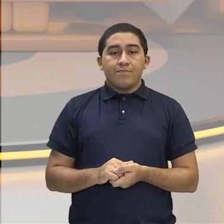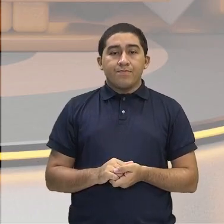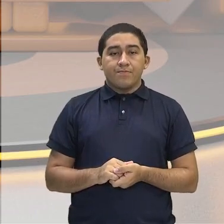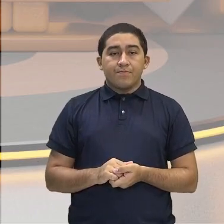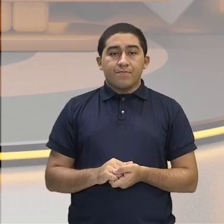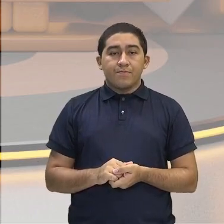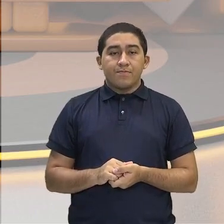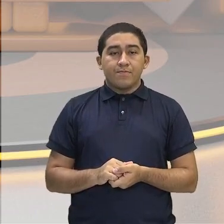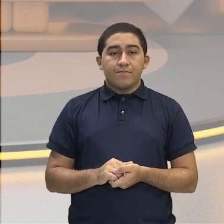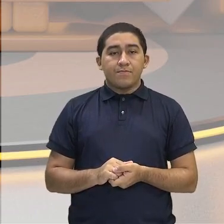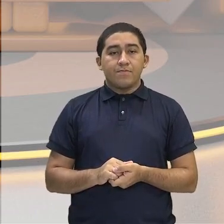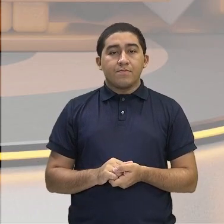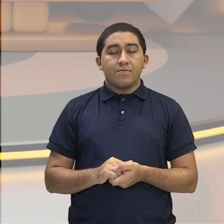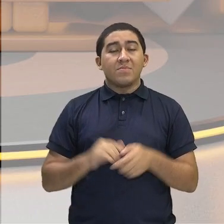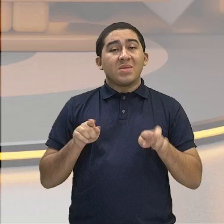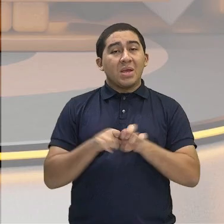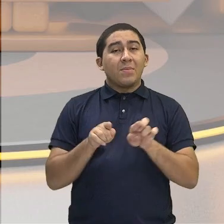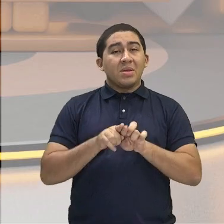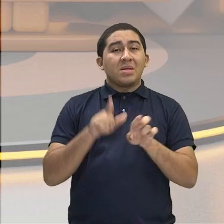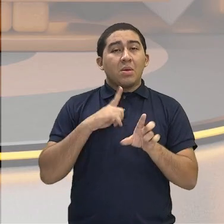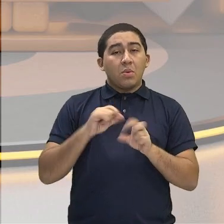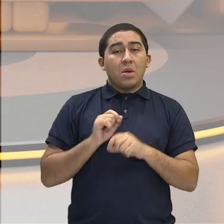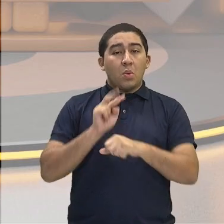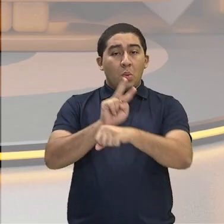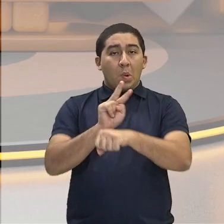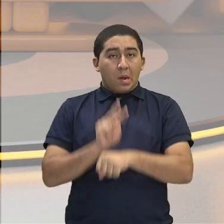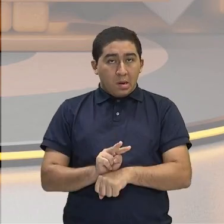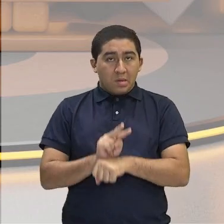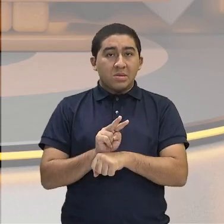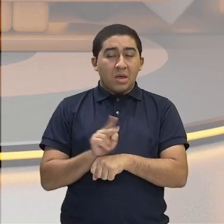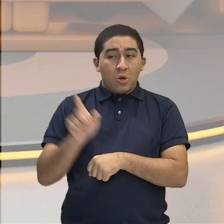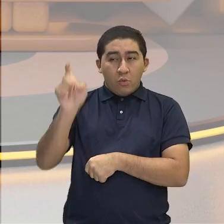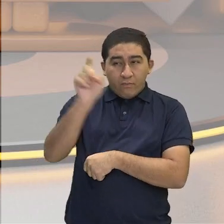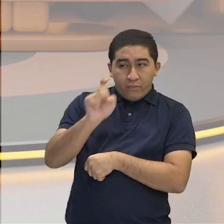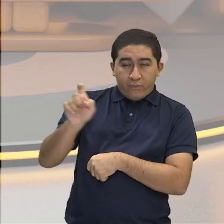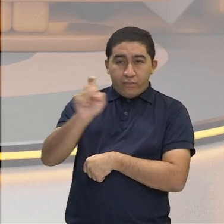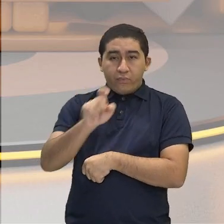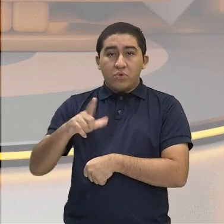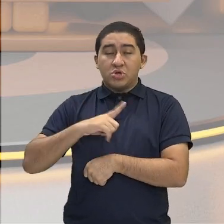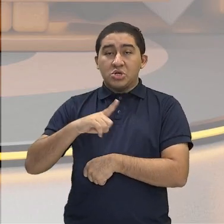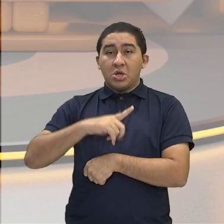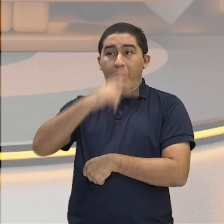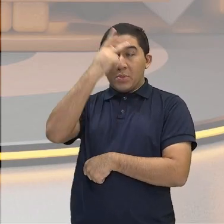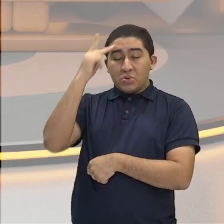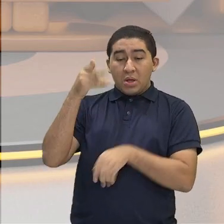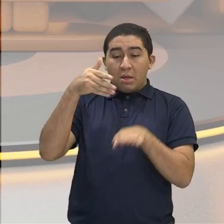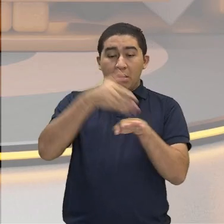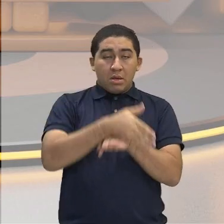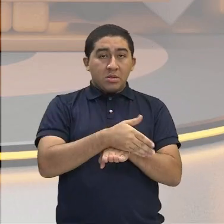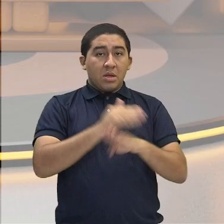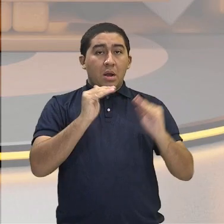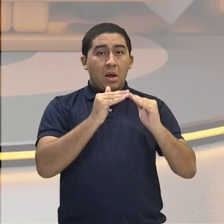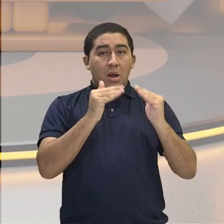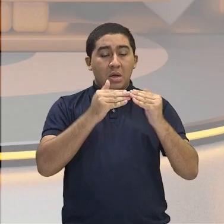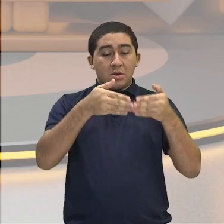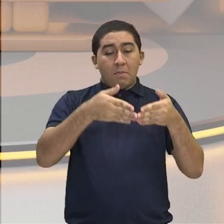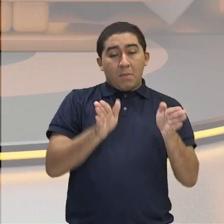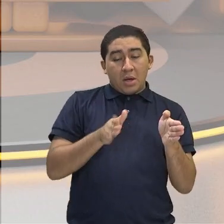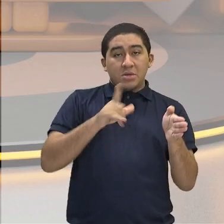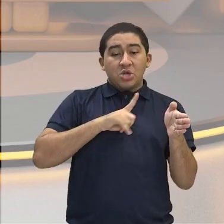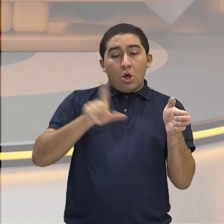também há a presença de guarda mata-mosquitos. Esses guardas, né, eles entravam nas casas com gases